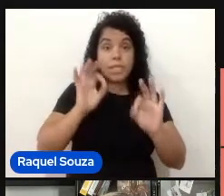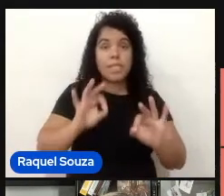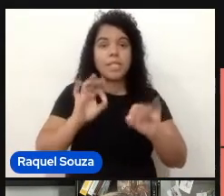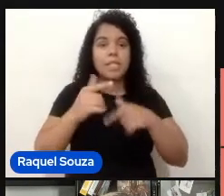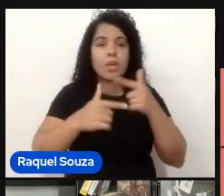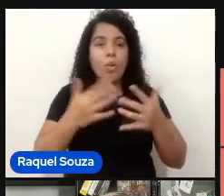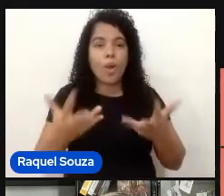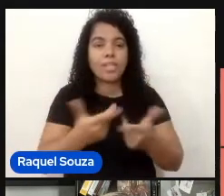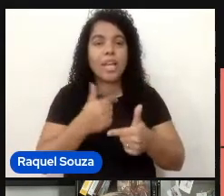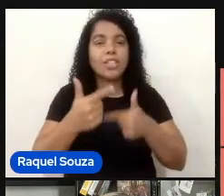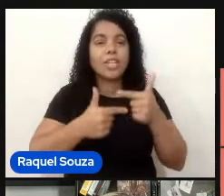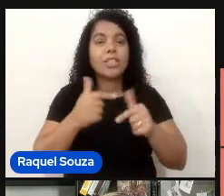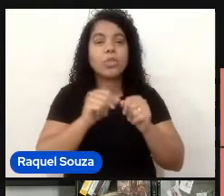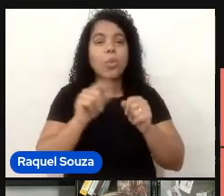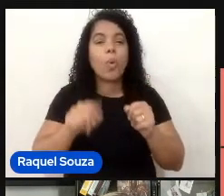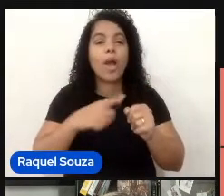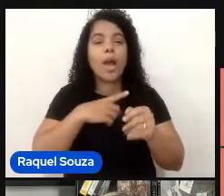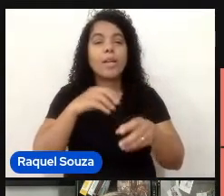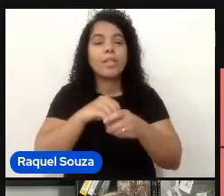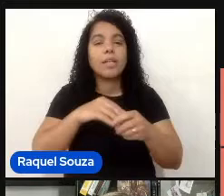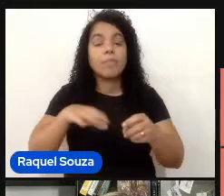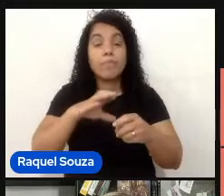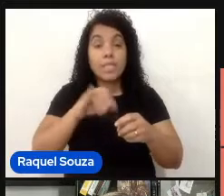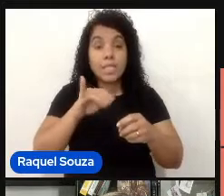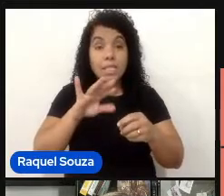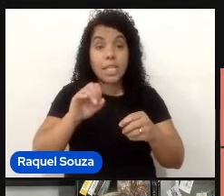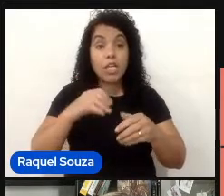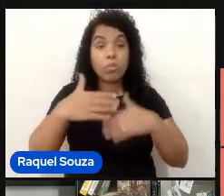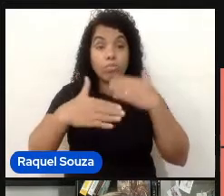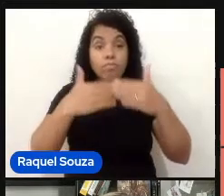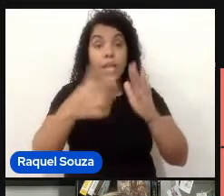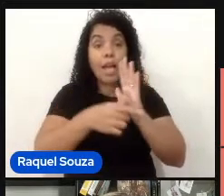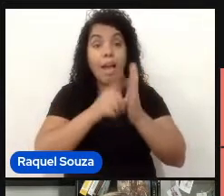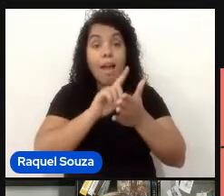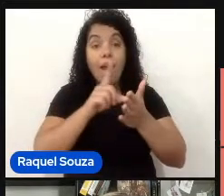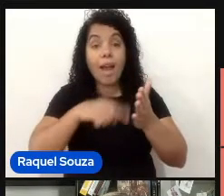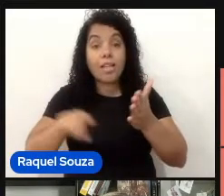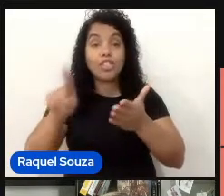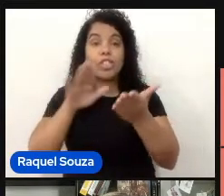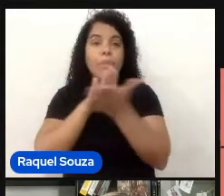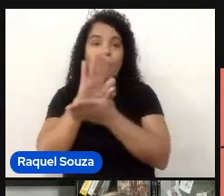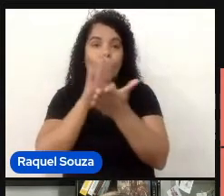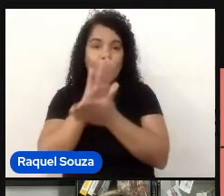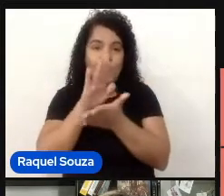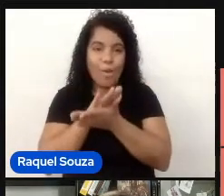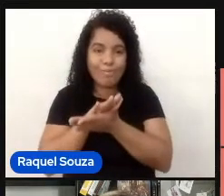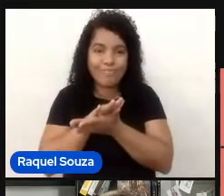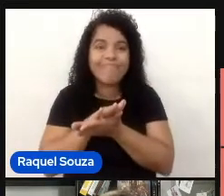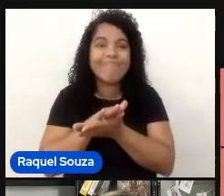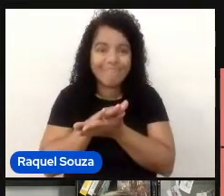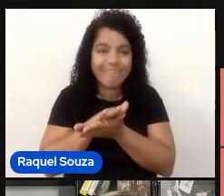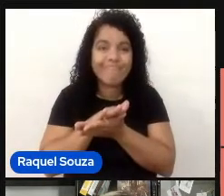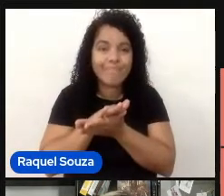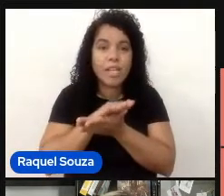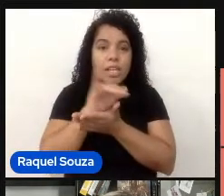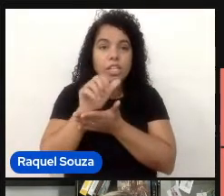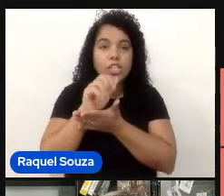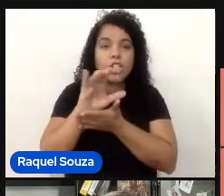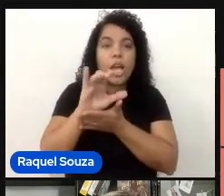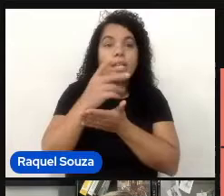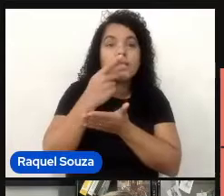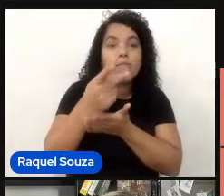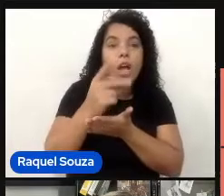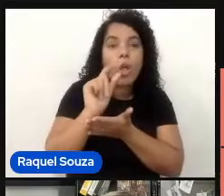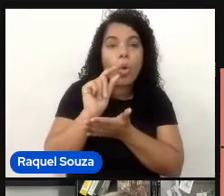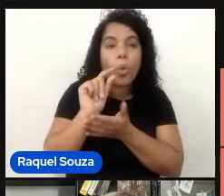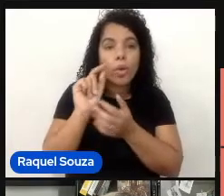cadeia e no ciclo de desenvolvimento antes da entrada em produção. tá? A Jaci comentou um pouquinho